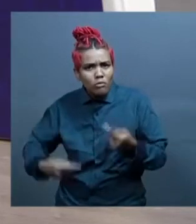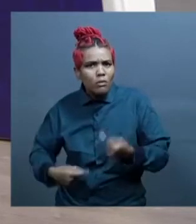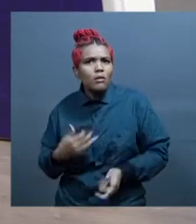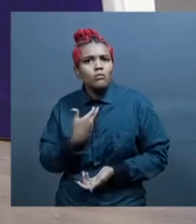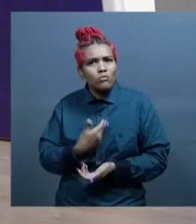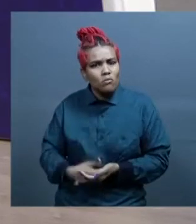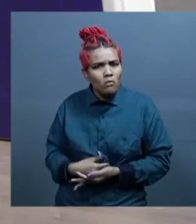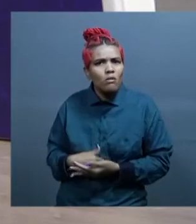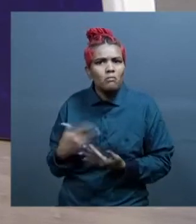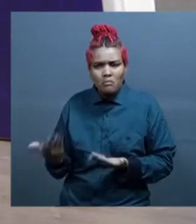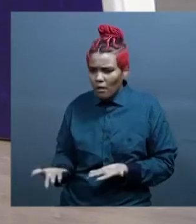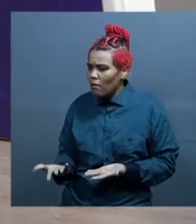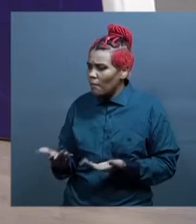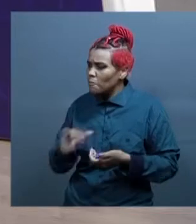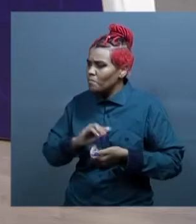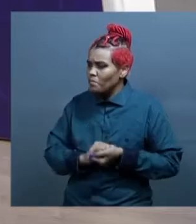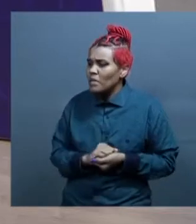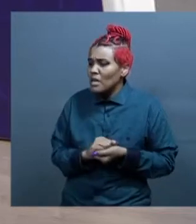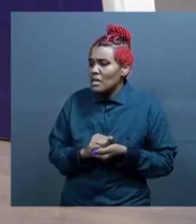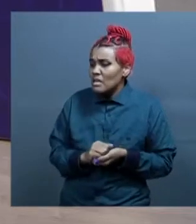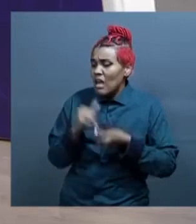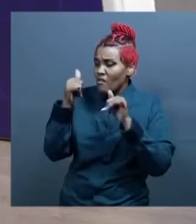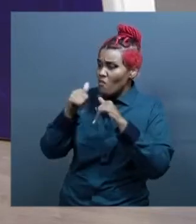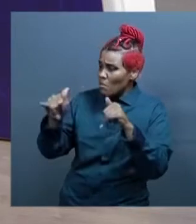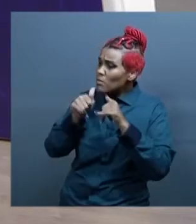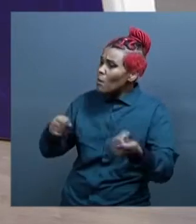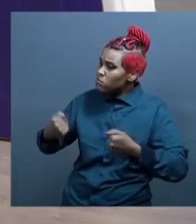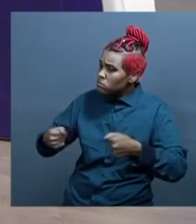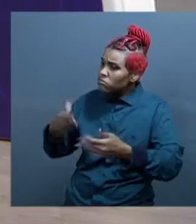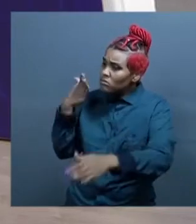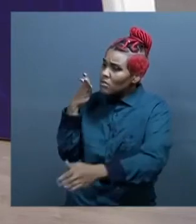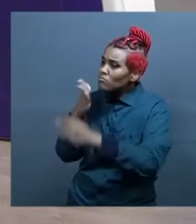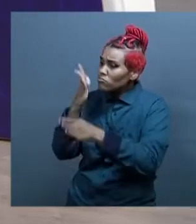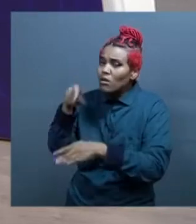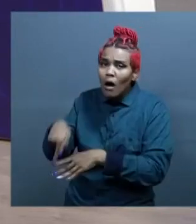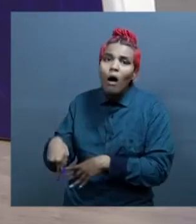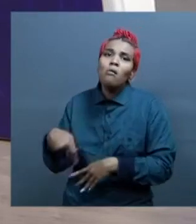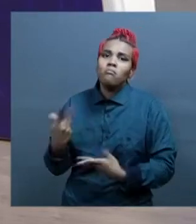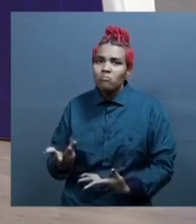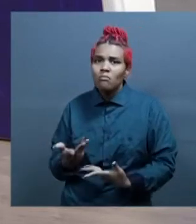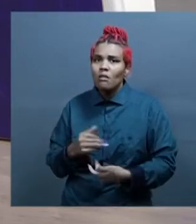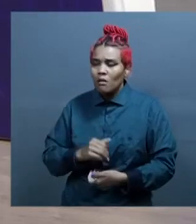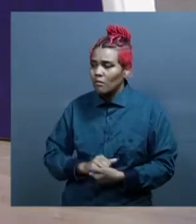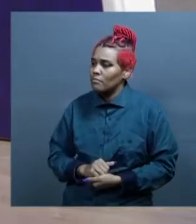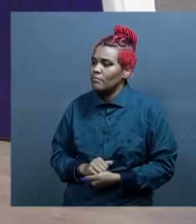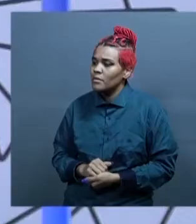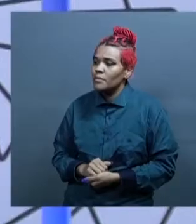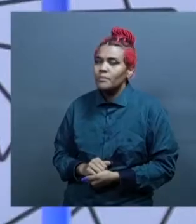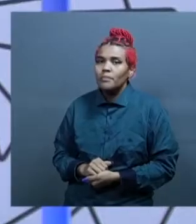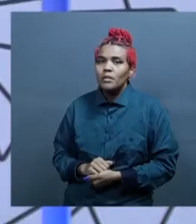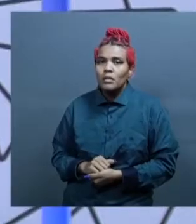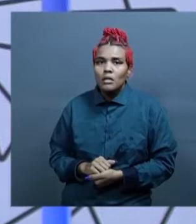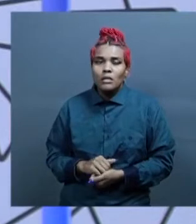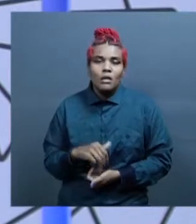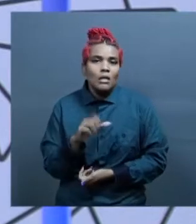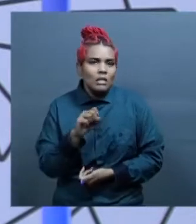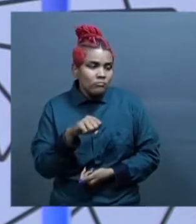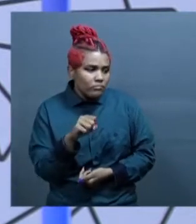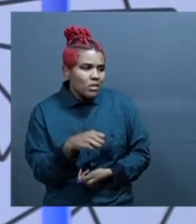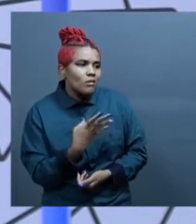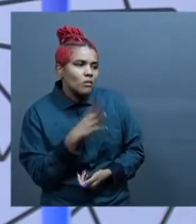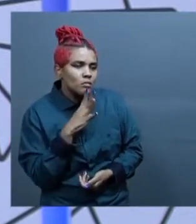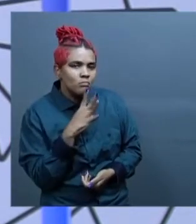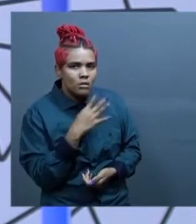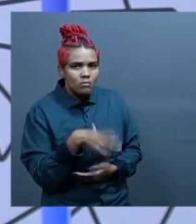a essas informações e elas sejam realmente é cumprida executadas é um conhecimento nessa área